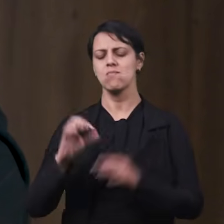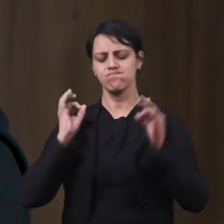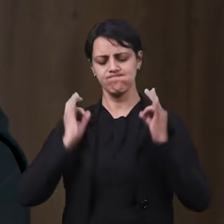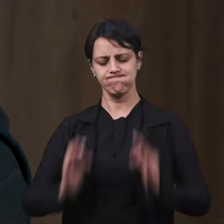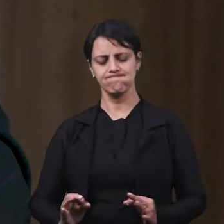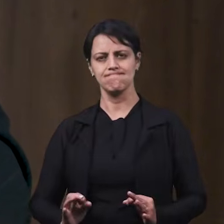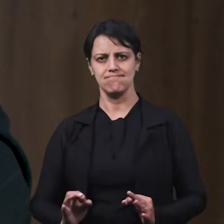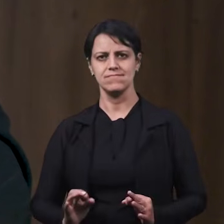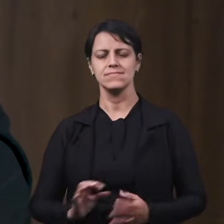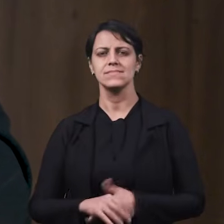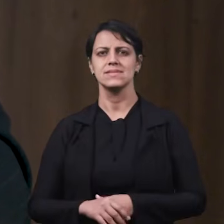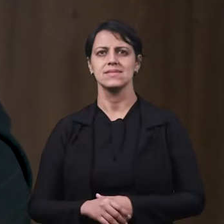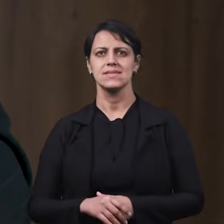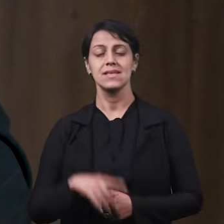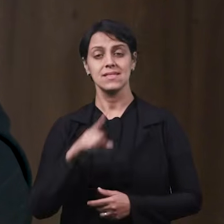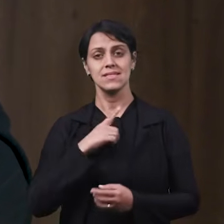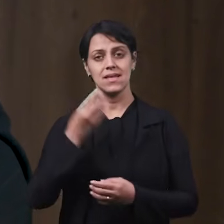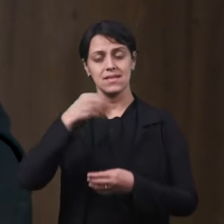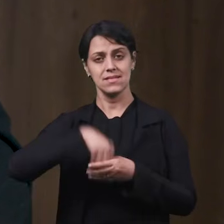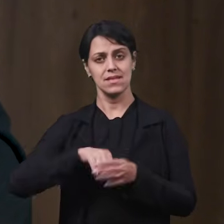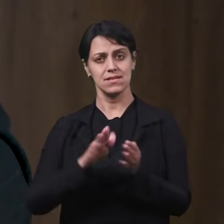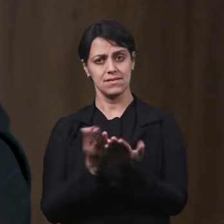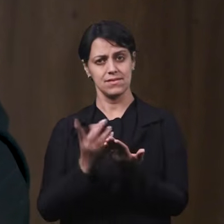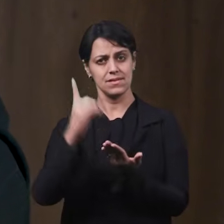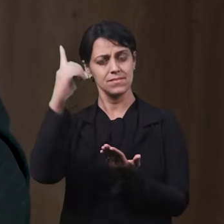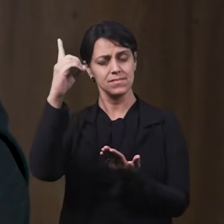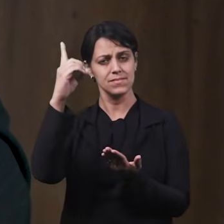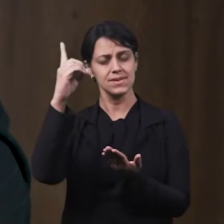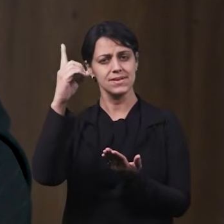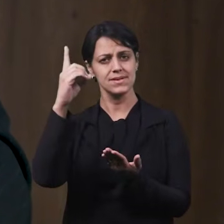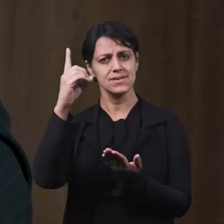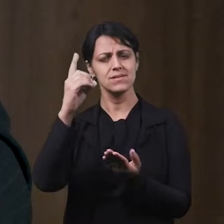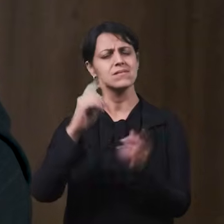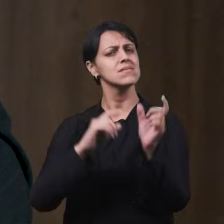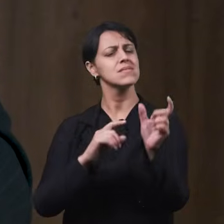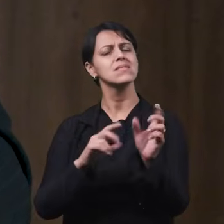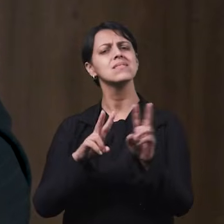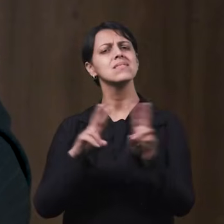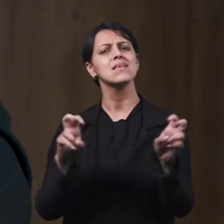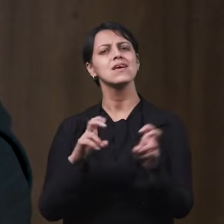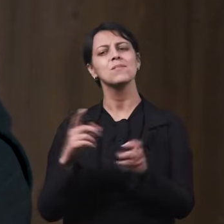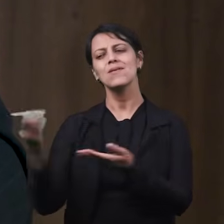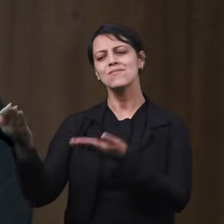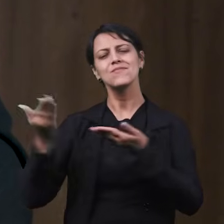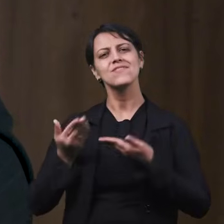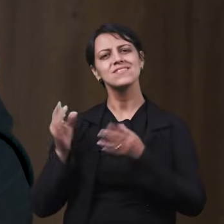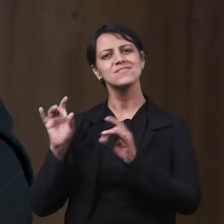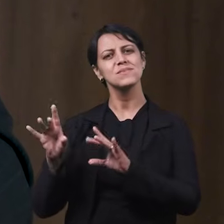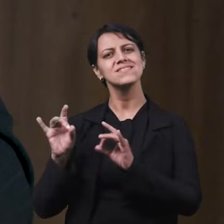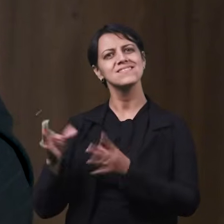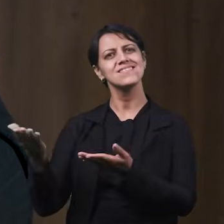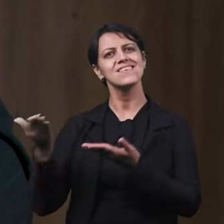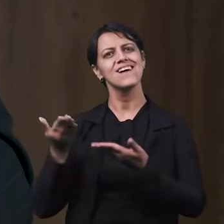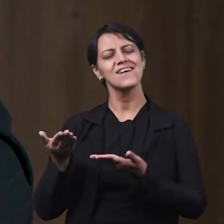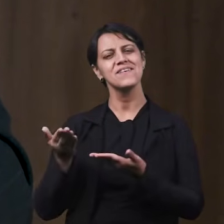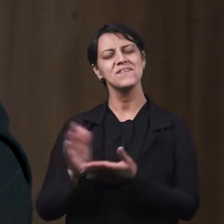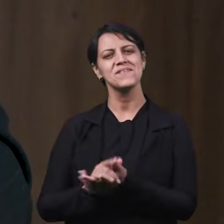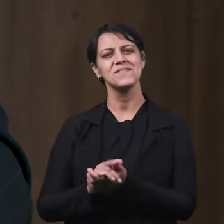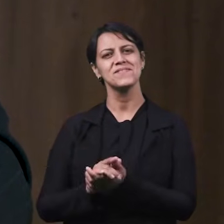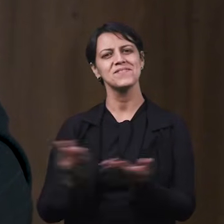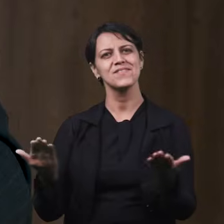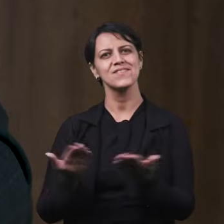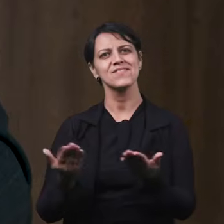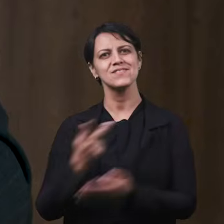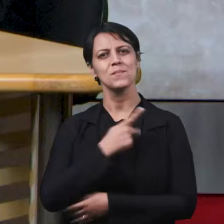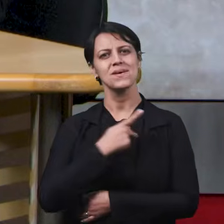está estampado na Palavra de Deus. E para falar desse tema, nós temos um convidado especial. Está conosco hoje